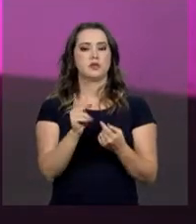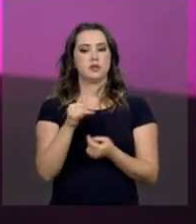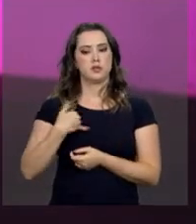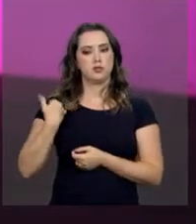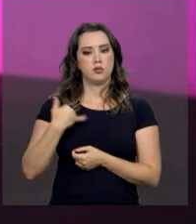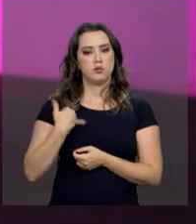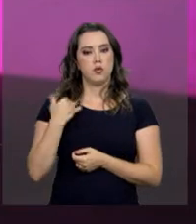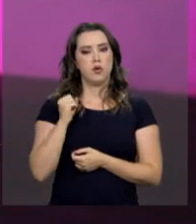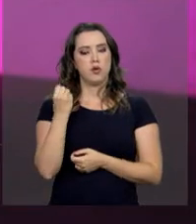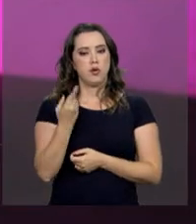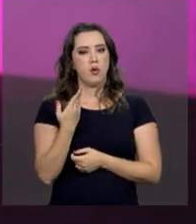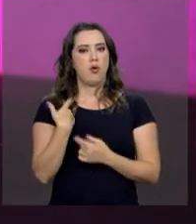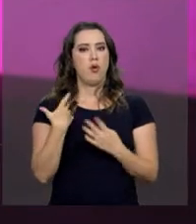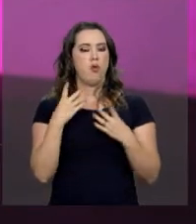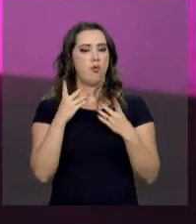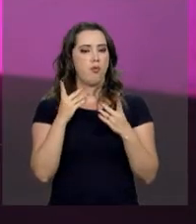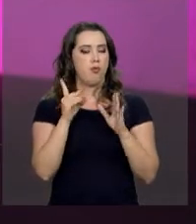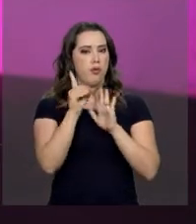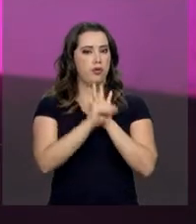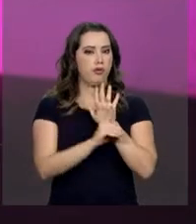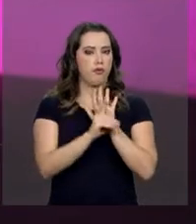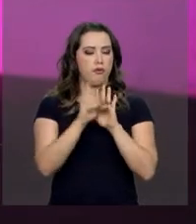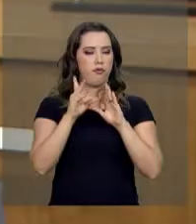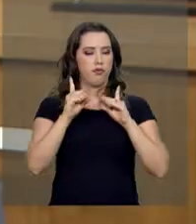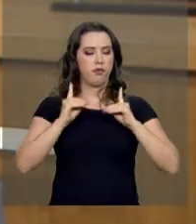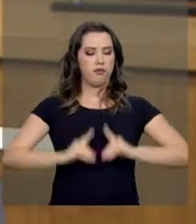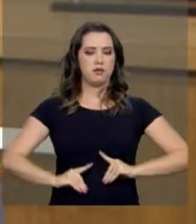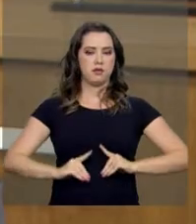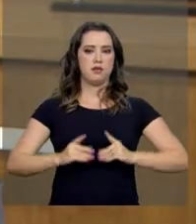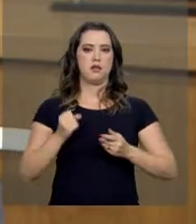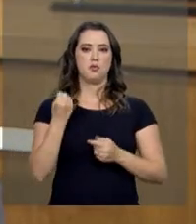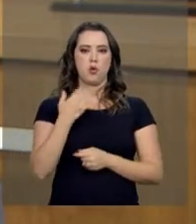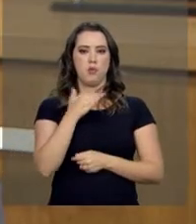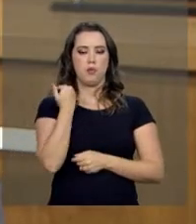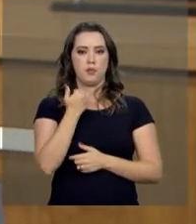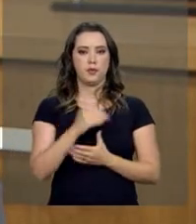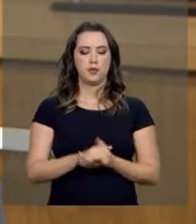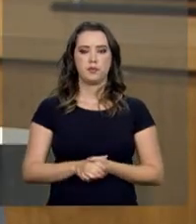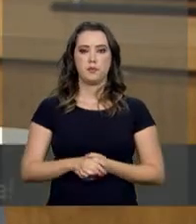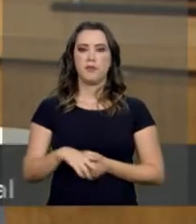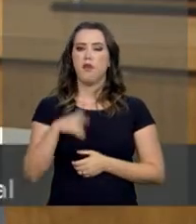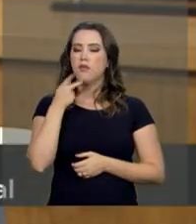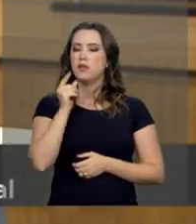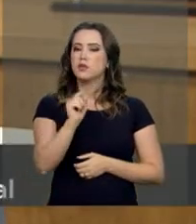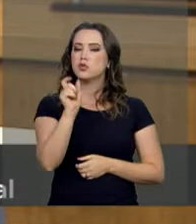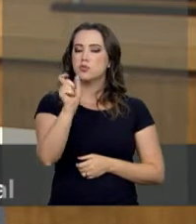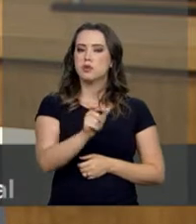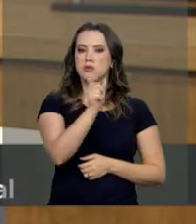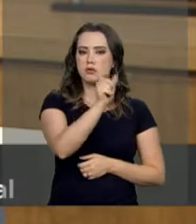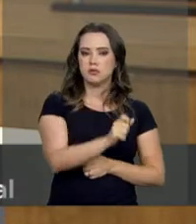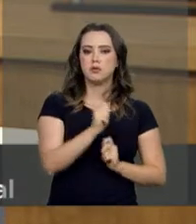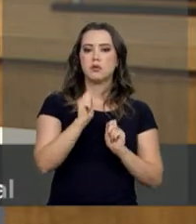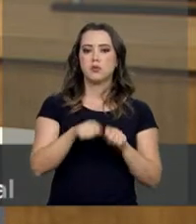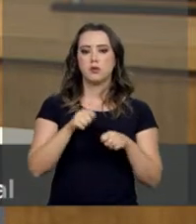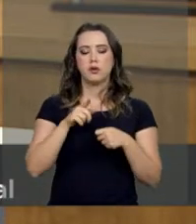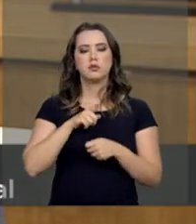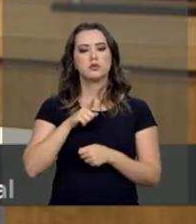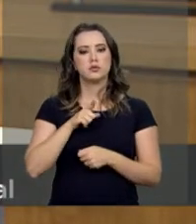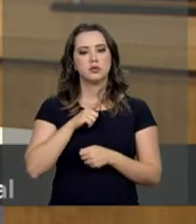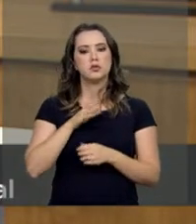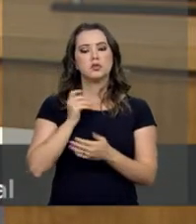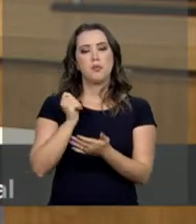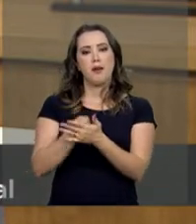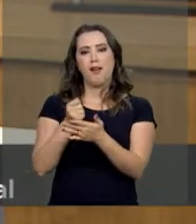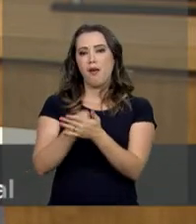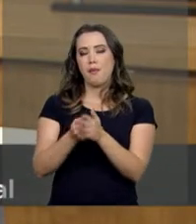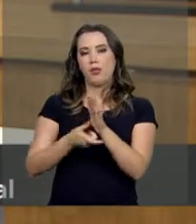ou por invalidez e pensão por morte nós estamos falando de pessoas é que podem ter tido contribuições